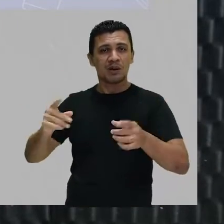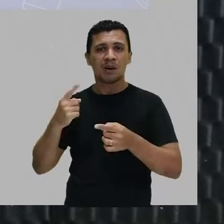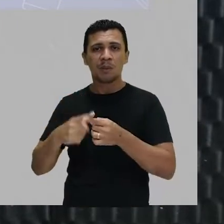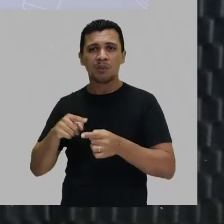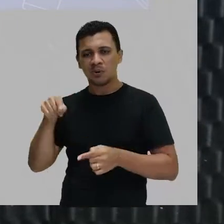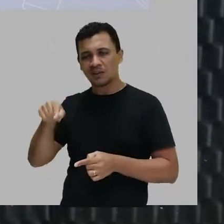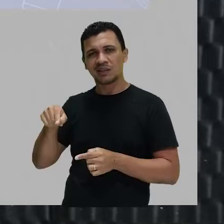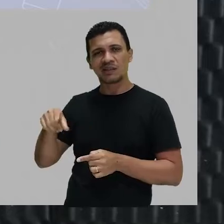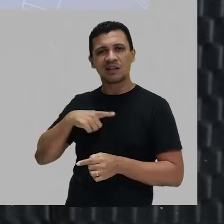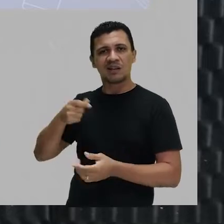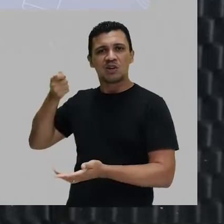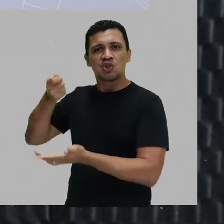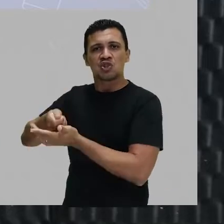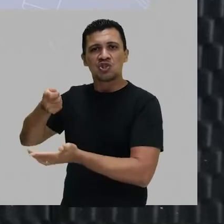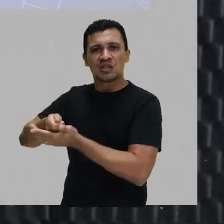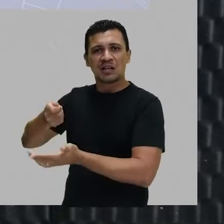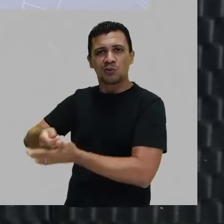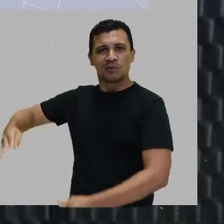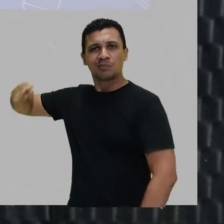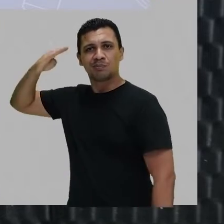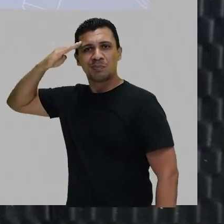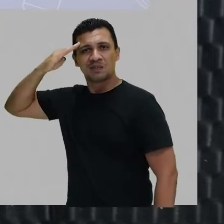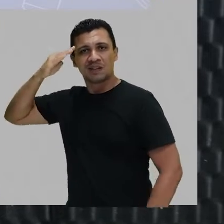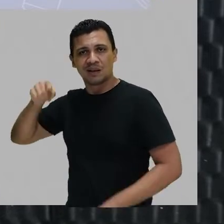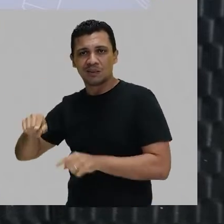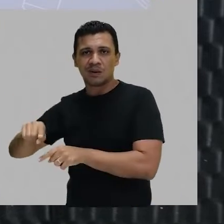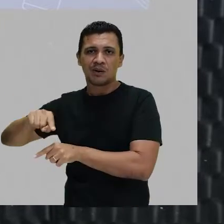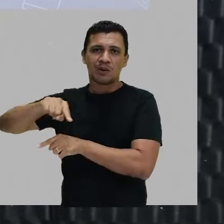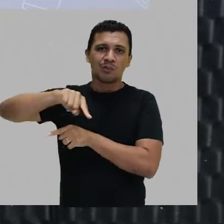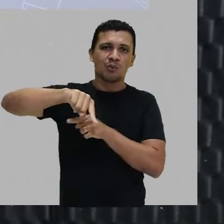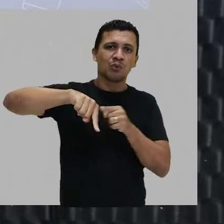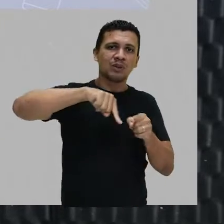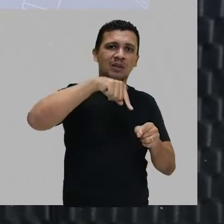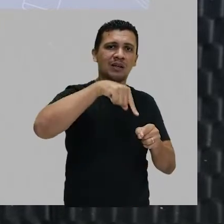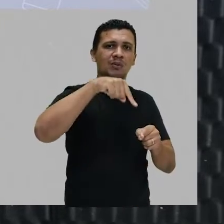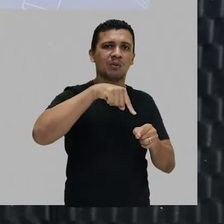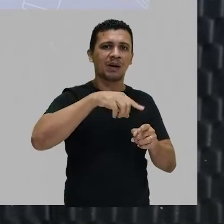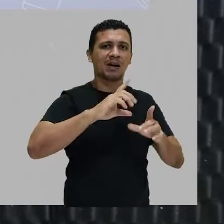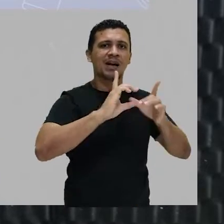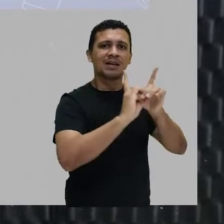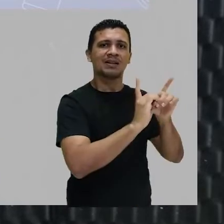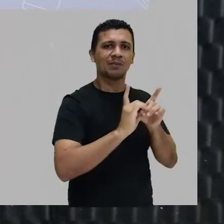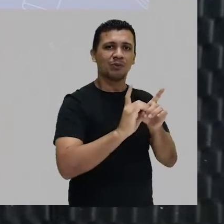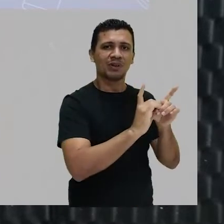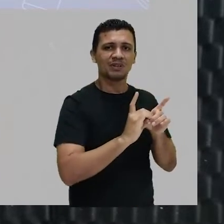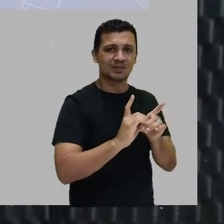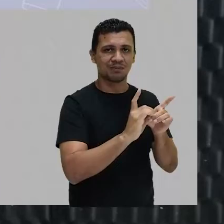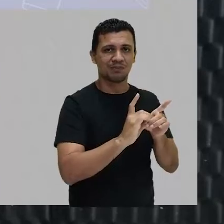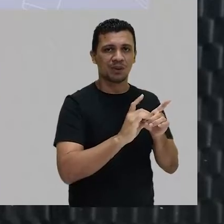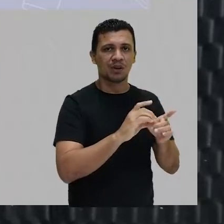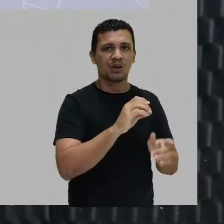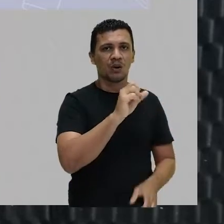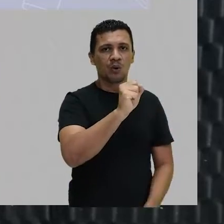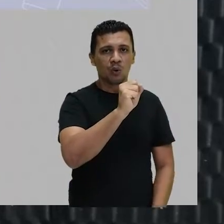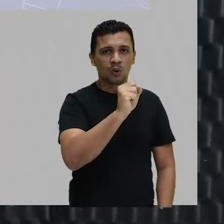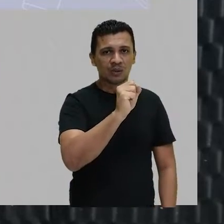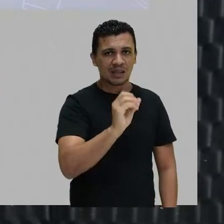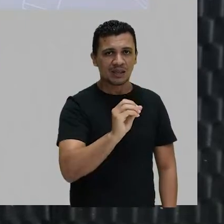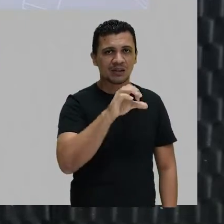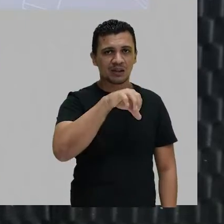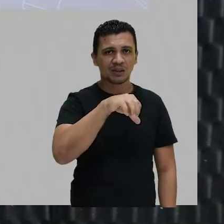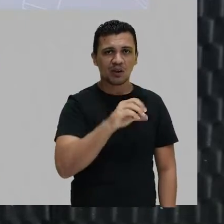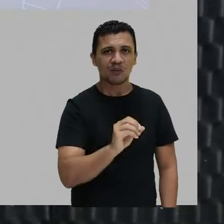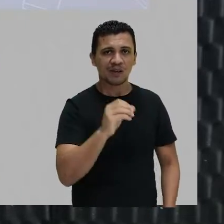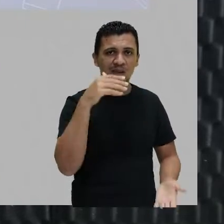ditadura para a democracia, que vai dos anos 90, 80, 90 até hoje. E esse processo foi